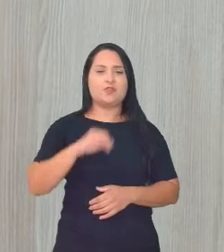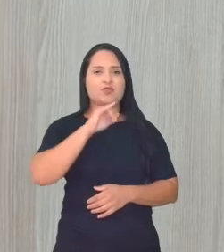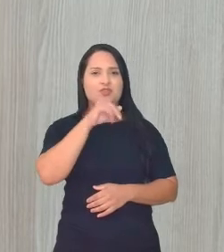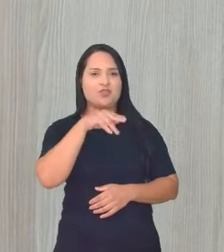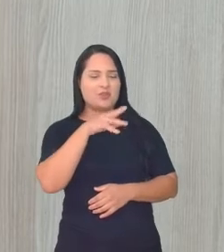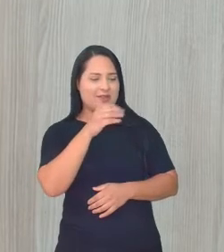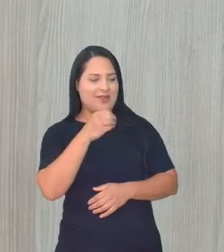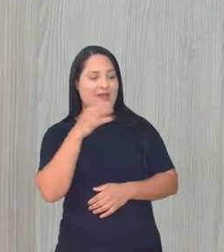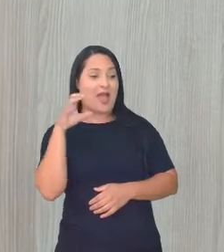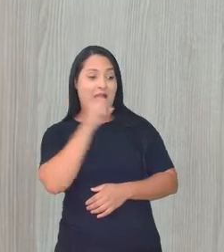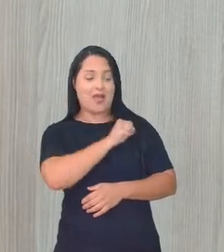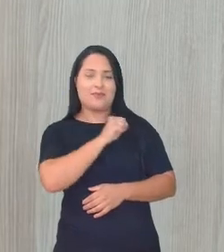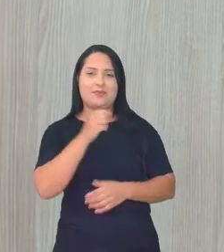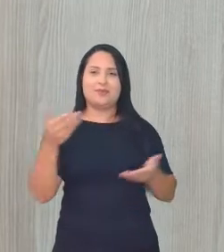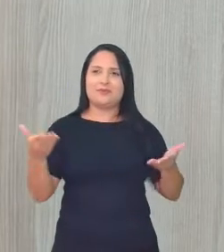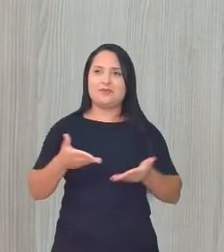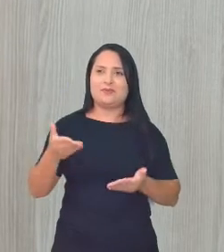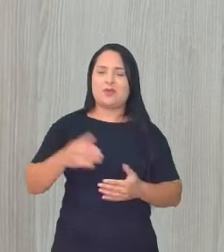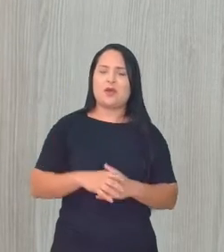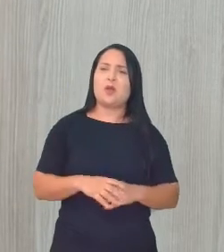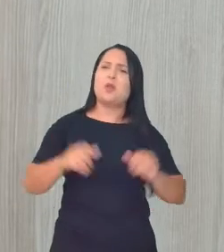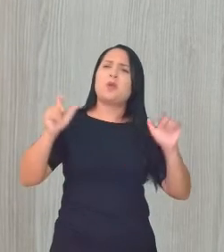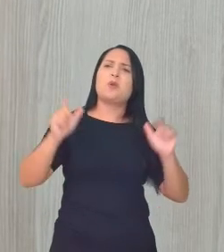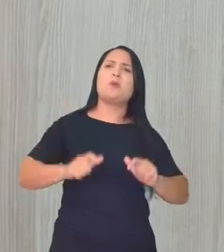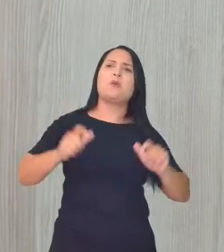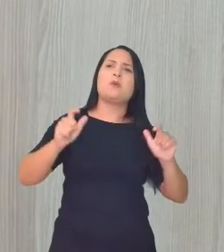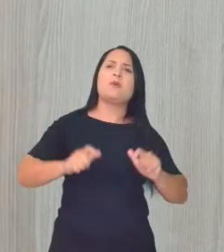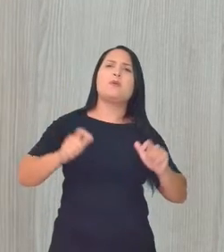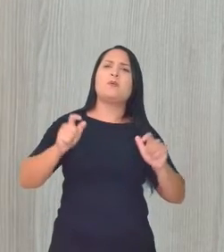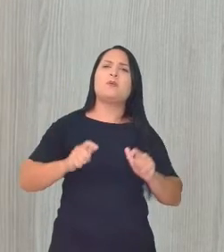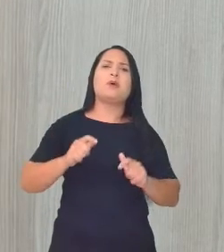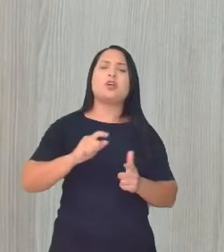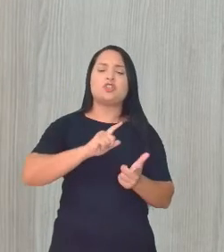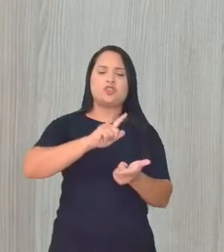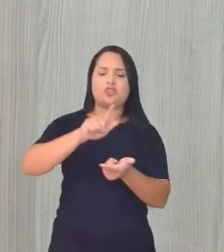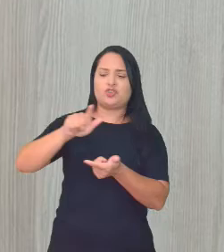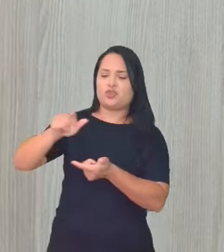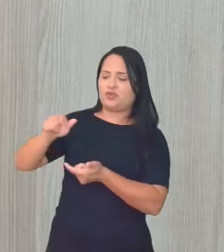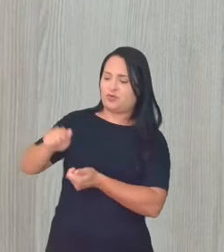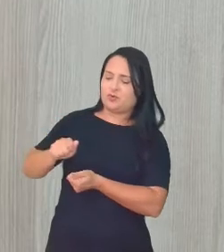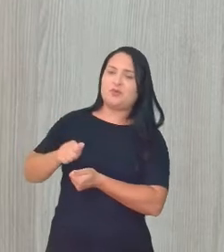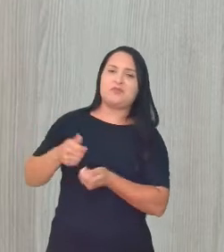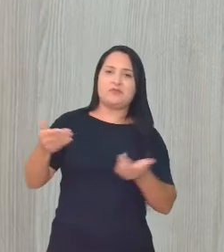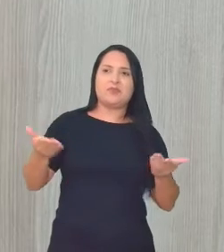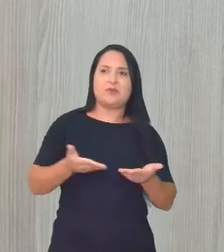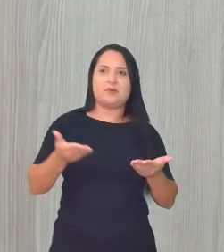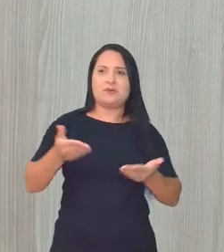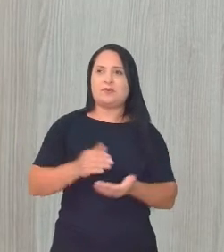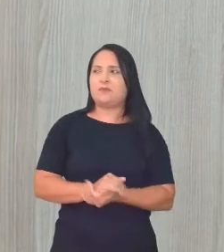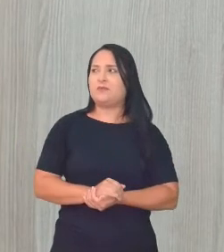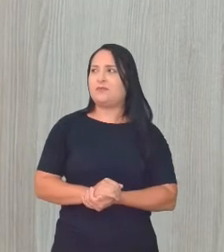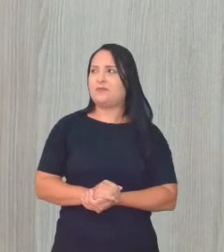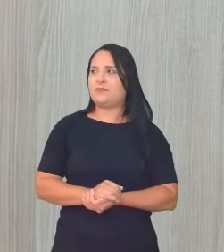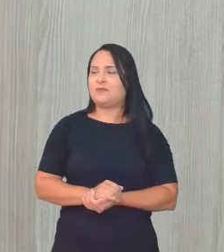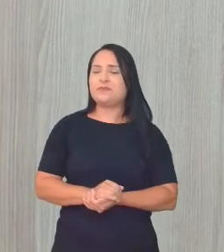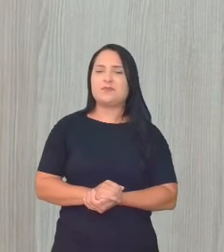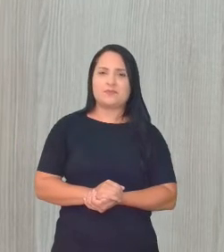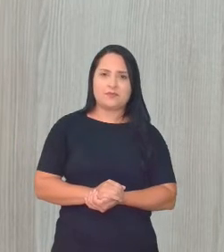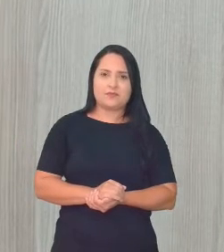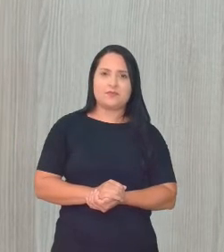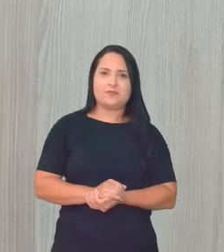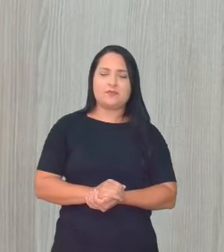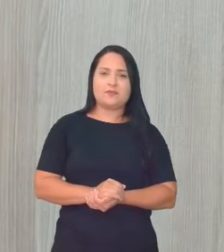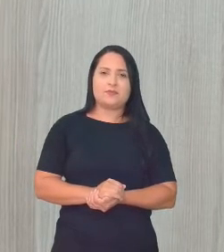agora. Quando a gente fala de lugar, vamos agora falar um pouquinho de geografia, professora? Opa, Pode por falar, favor, né? pode Quando a falar. gente fala de lugar, então